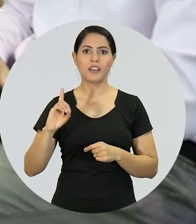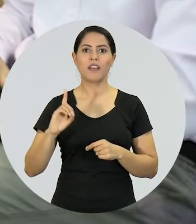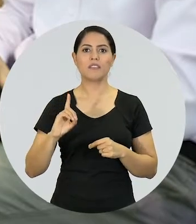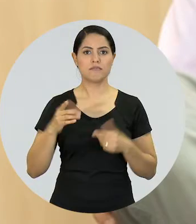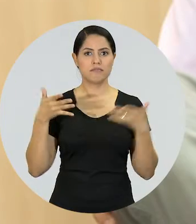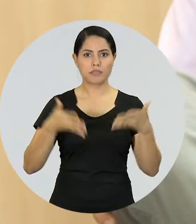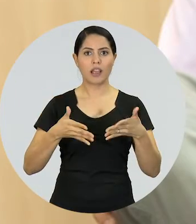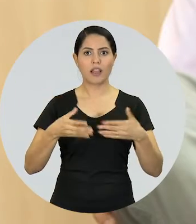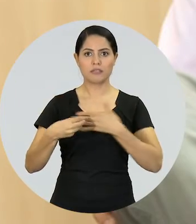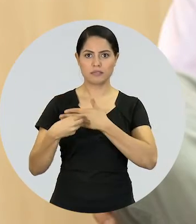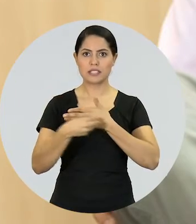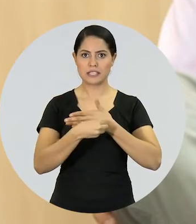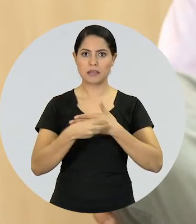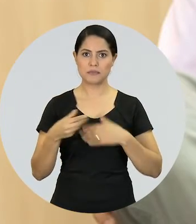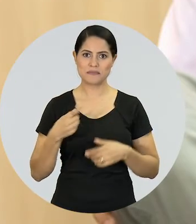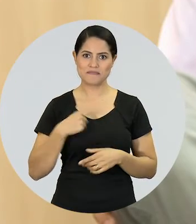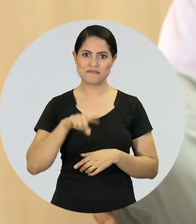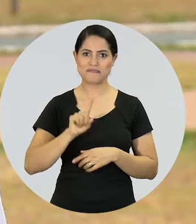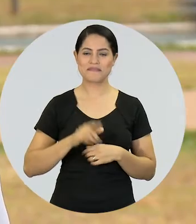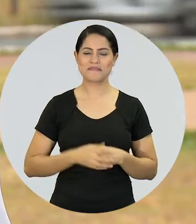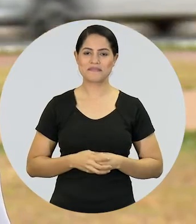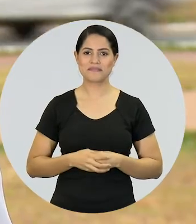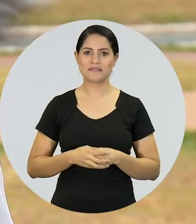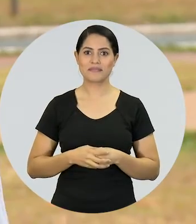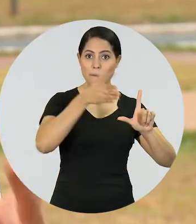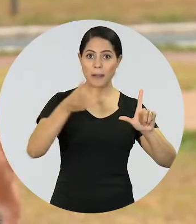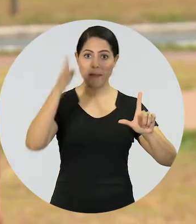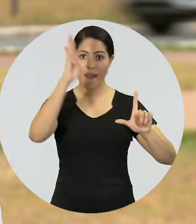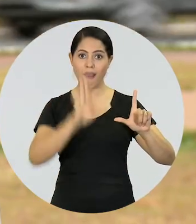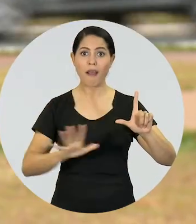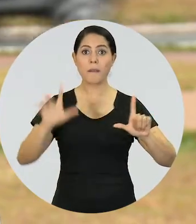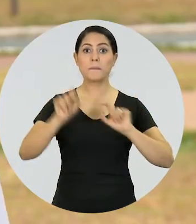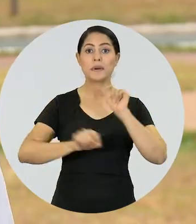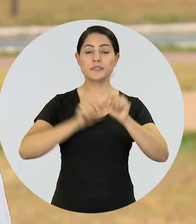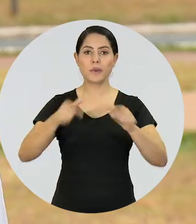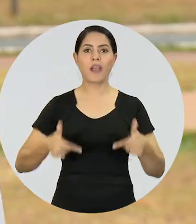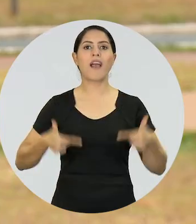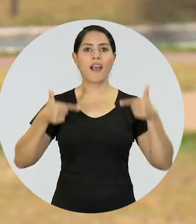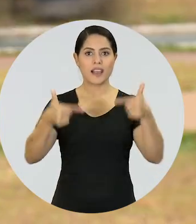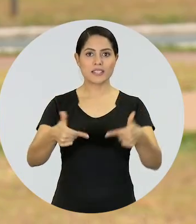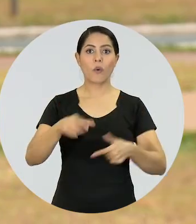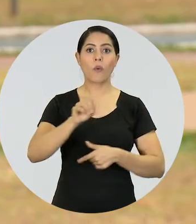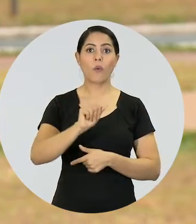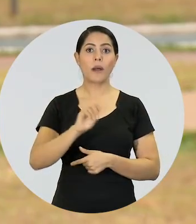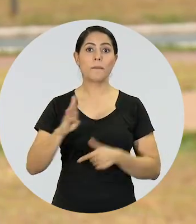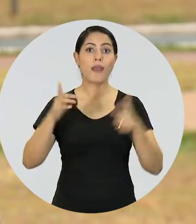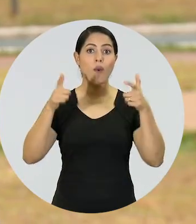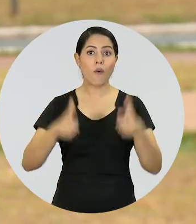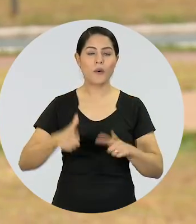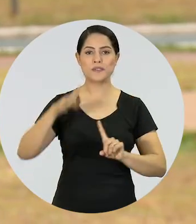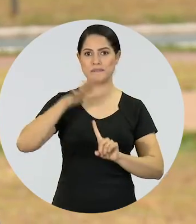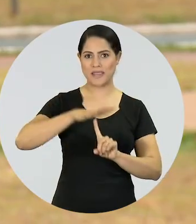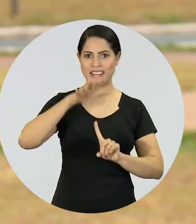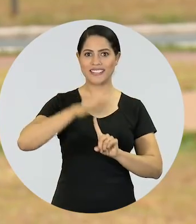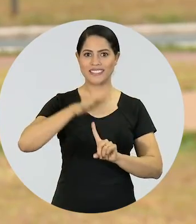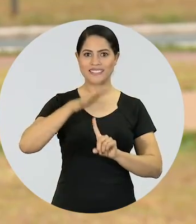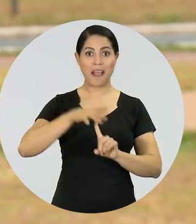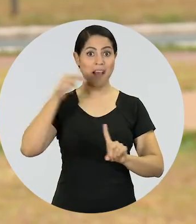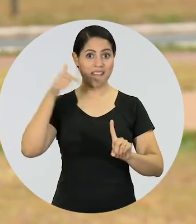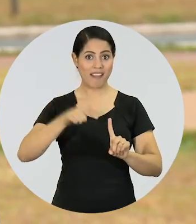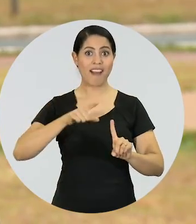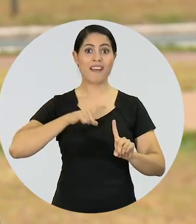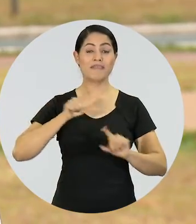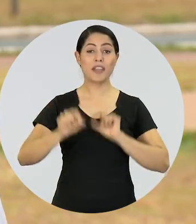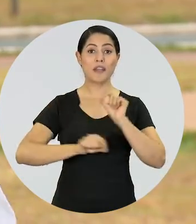a consulta e realizar os exames. E nós continuamos o nosso giro pelo Brasil com uma ação que aconteceu na OAB